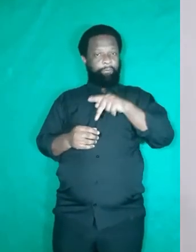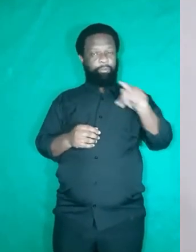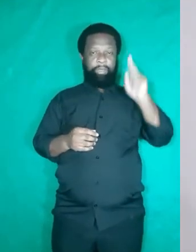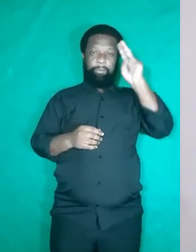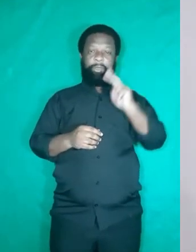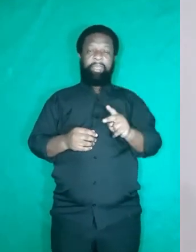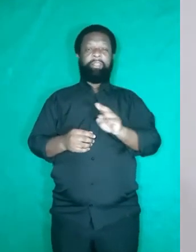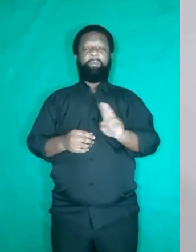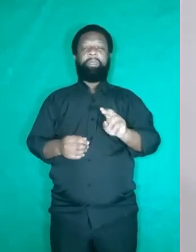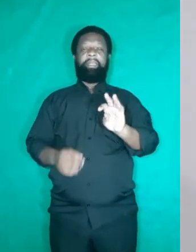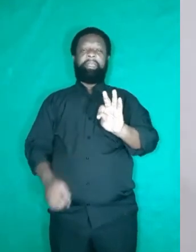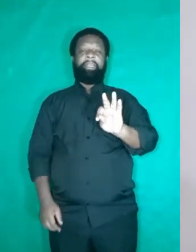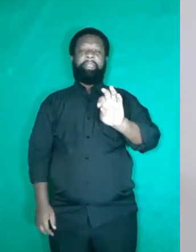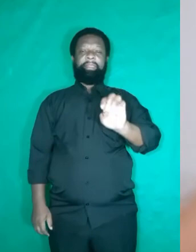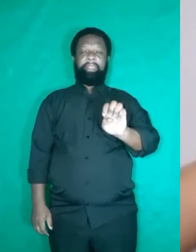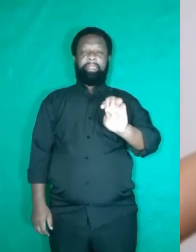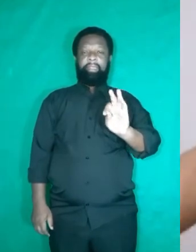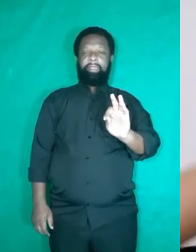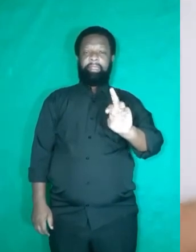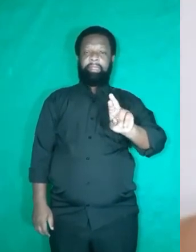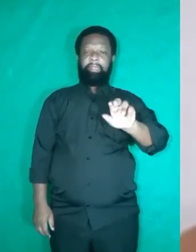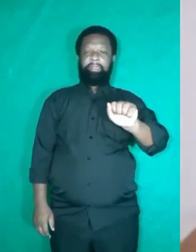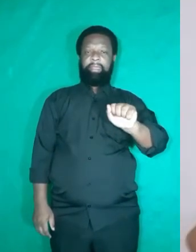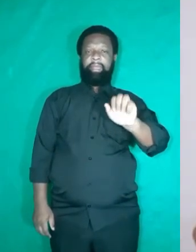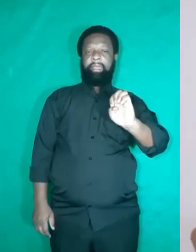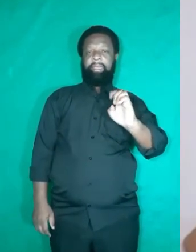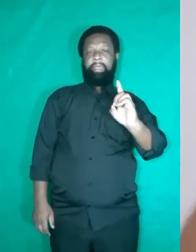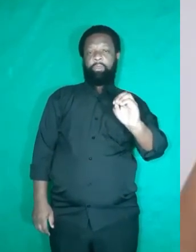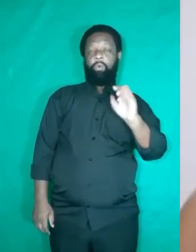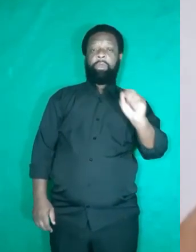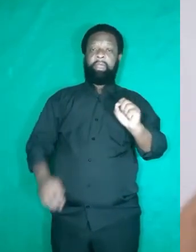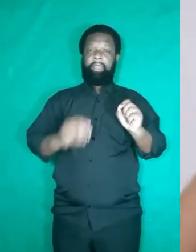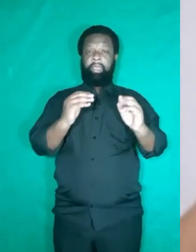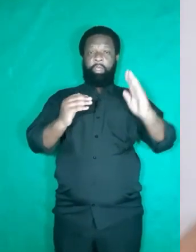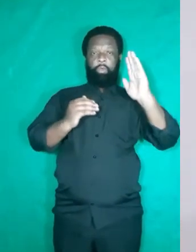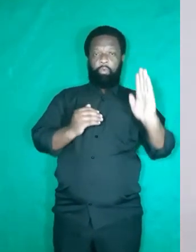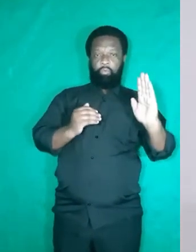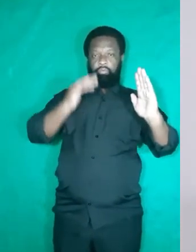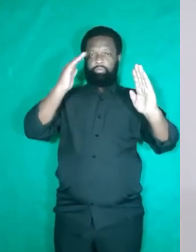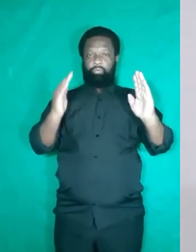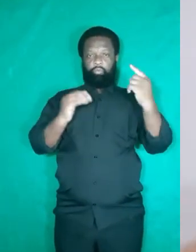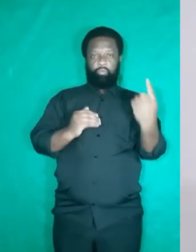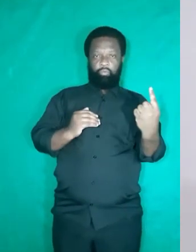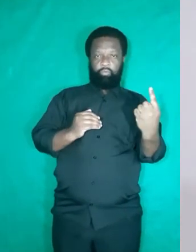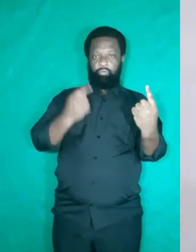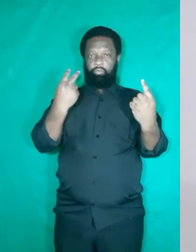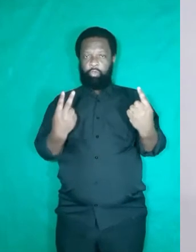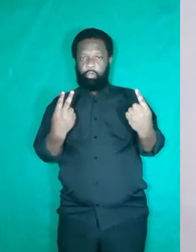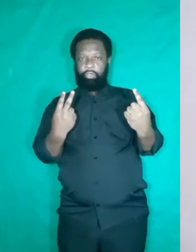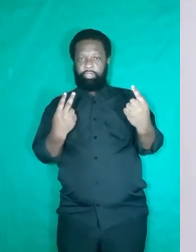lados. 1, 2, 3, 1, 2, 3,